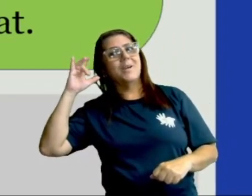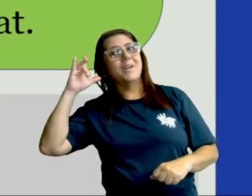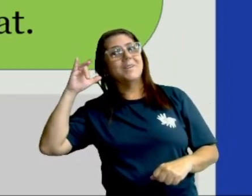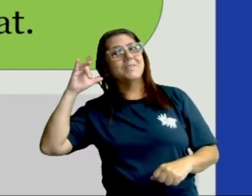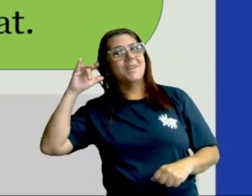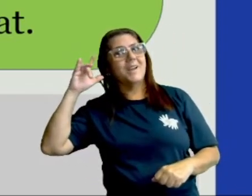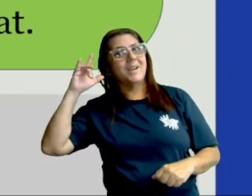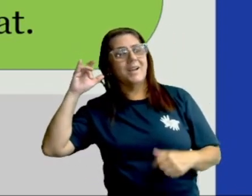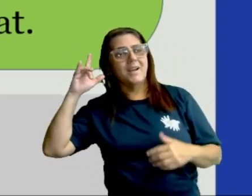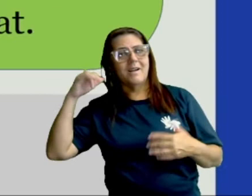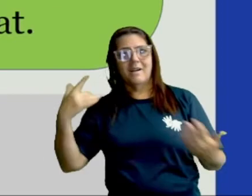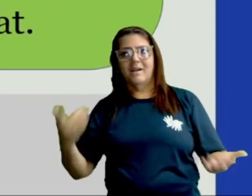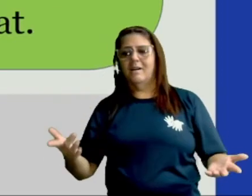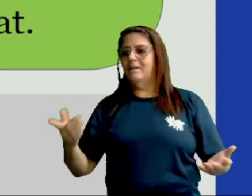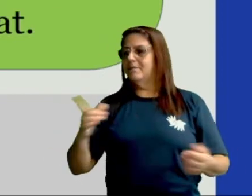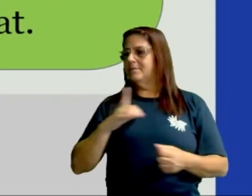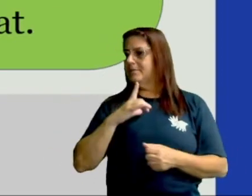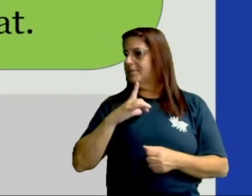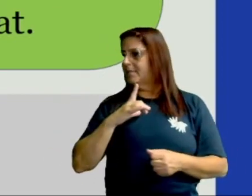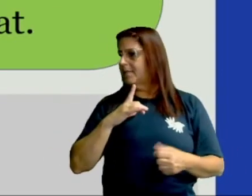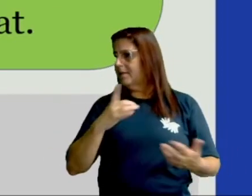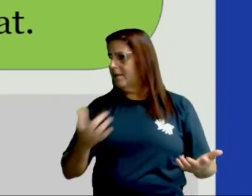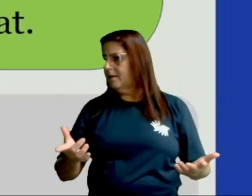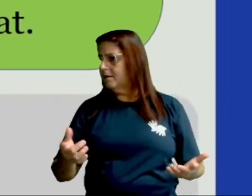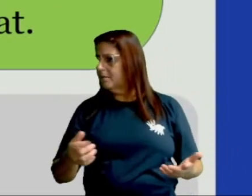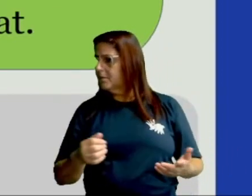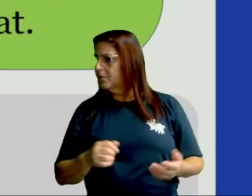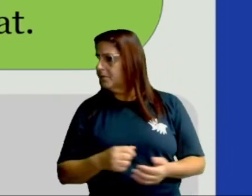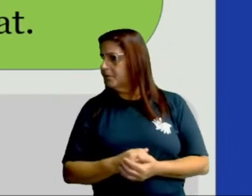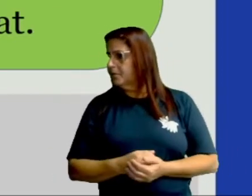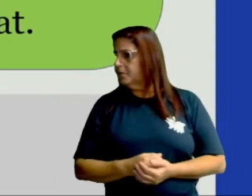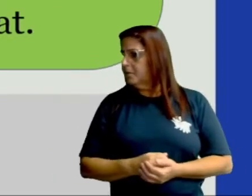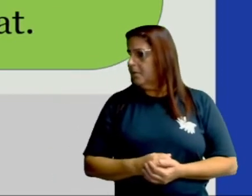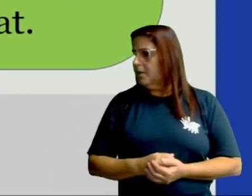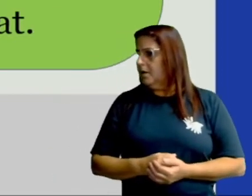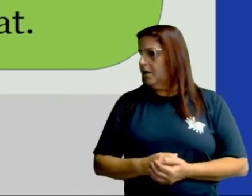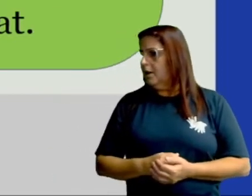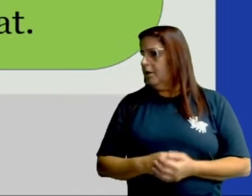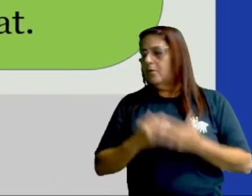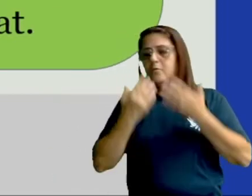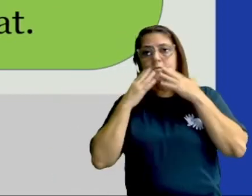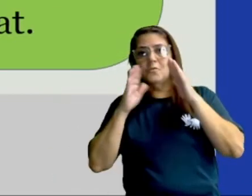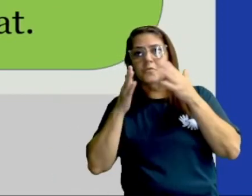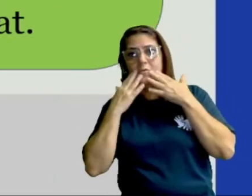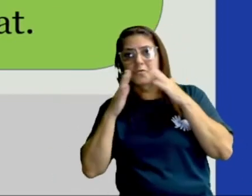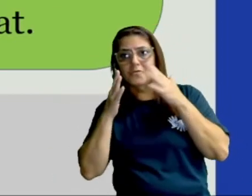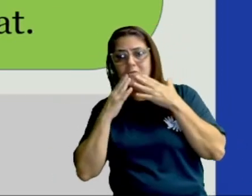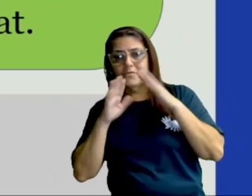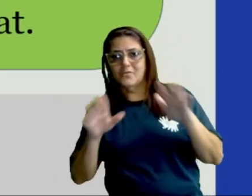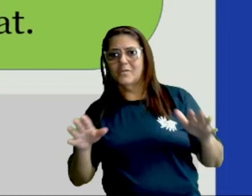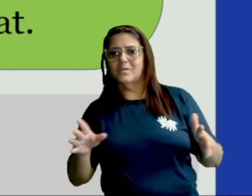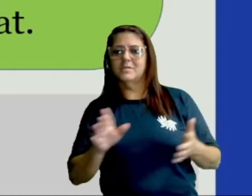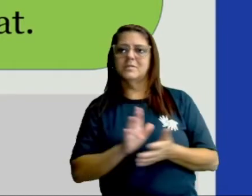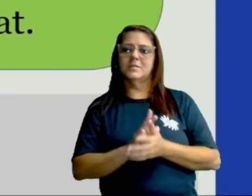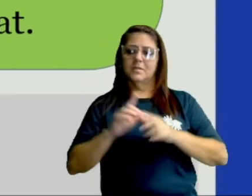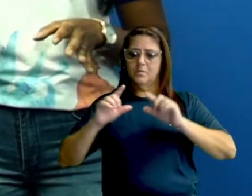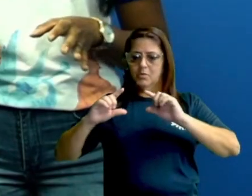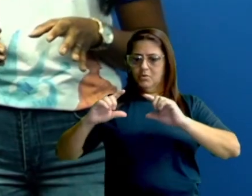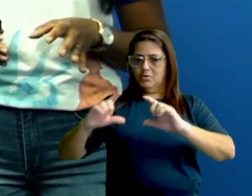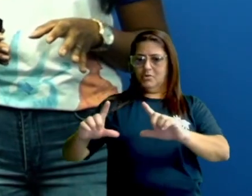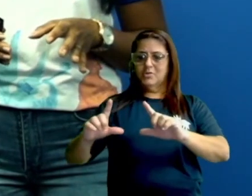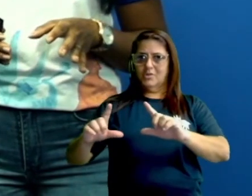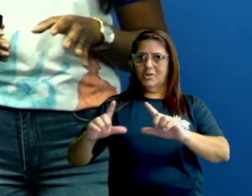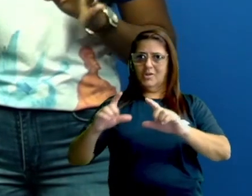Messenger, porque nós temos dois, o LinkedIn, o Pinterest, o Twitter, TikTok, Snapchat, enfim. Nós